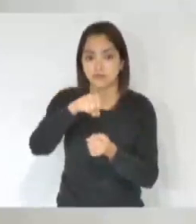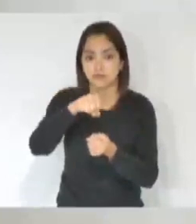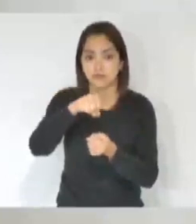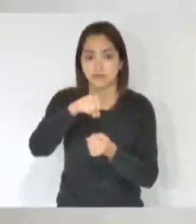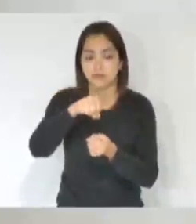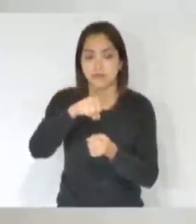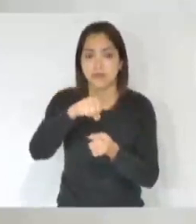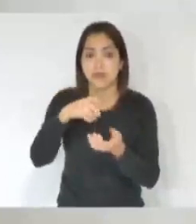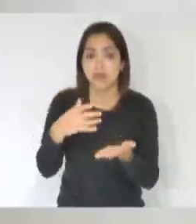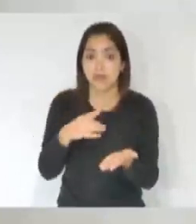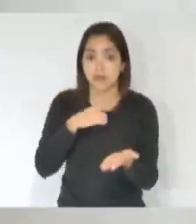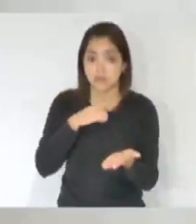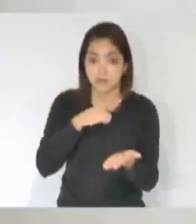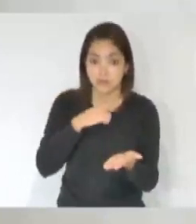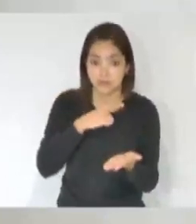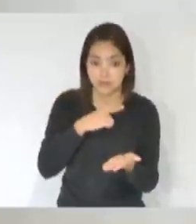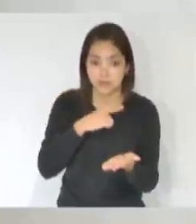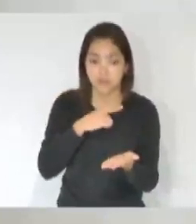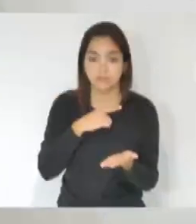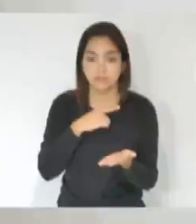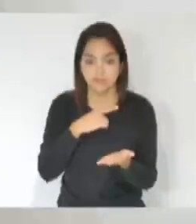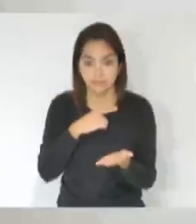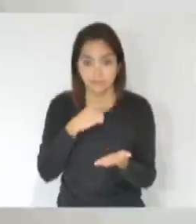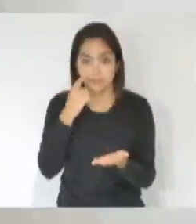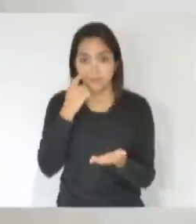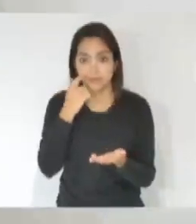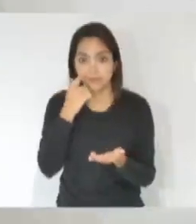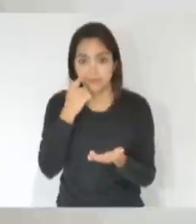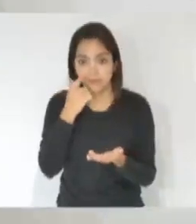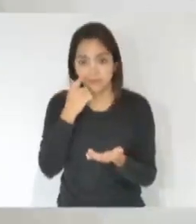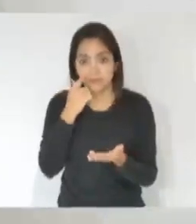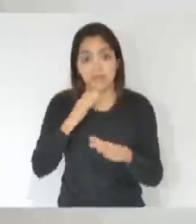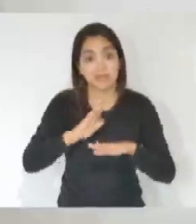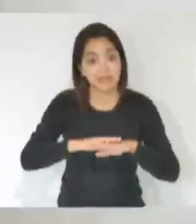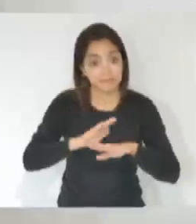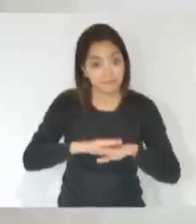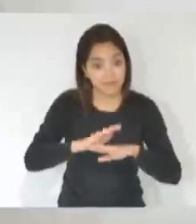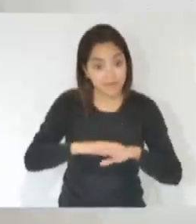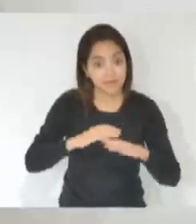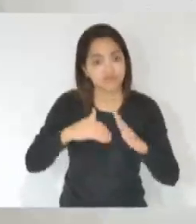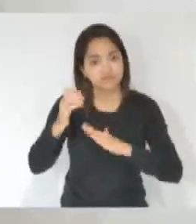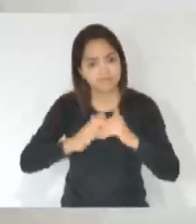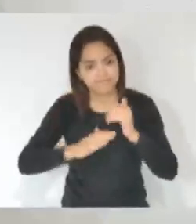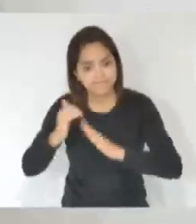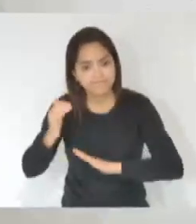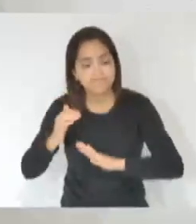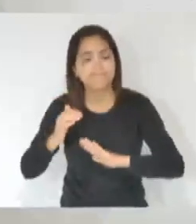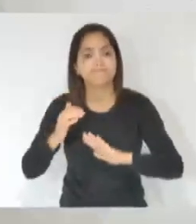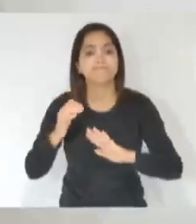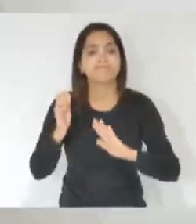Nós temos aí como missão a incorporação na prática das pessoas e organizações